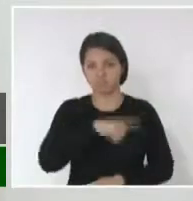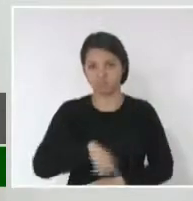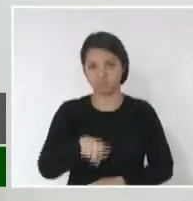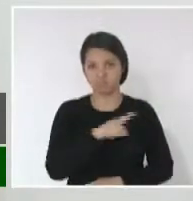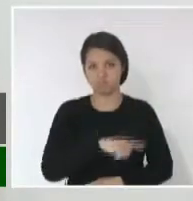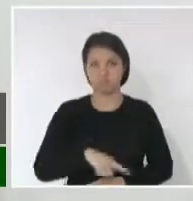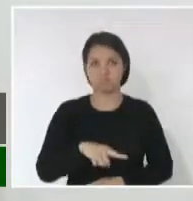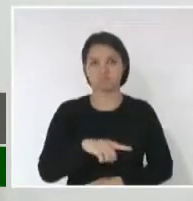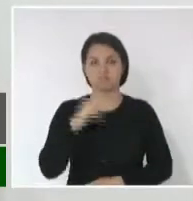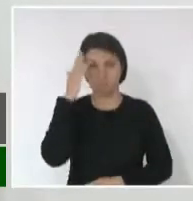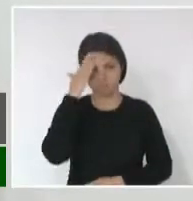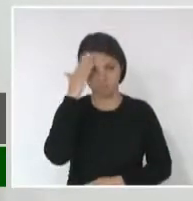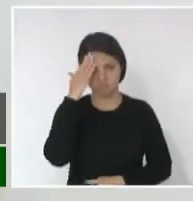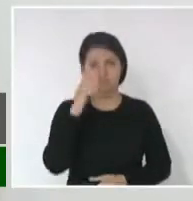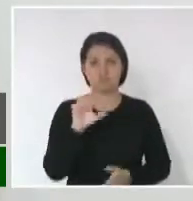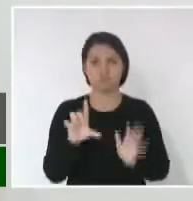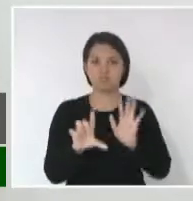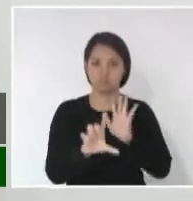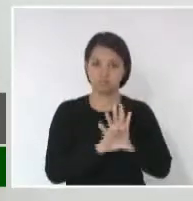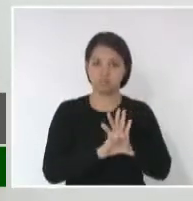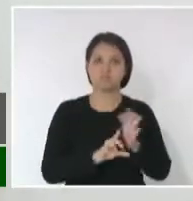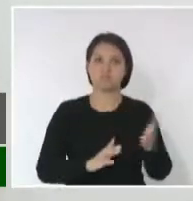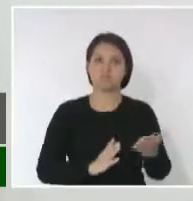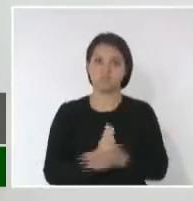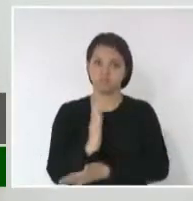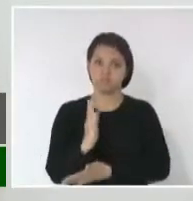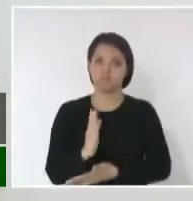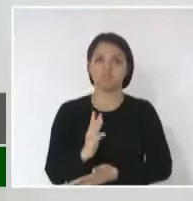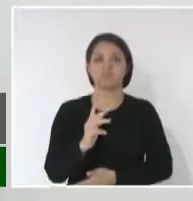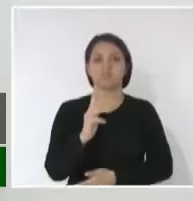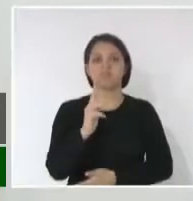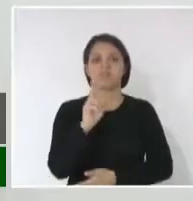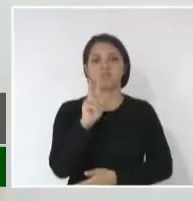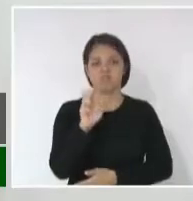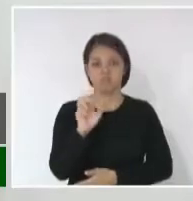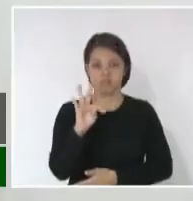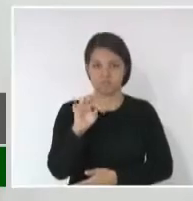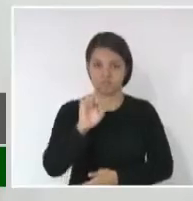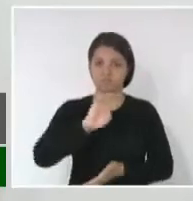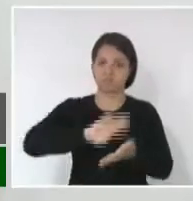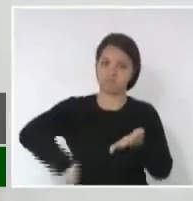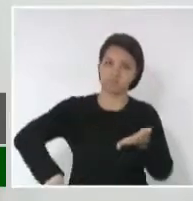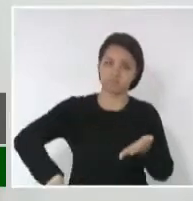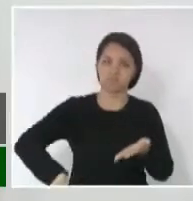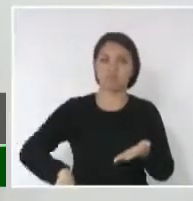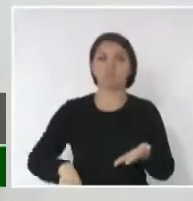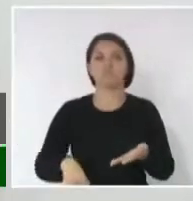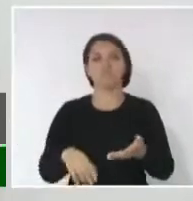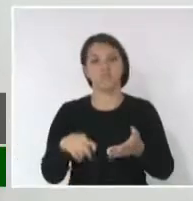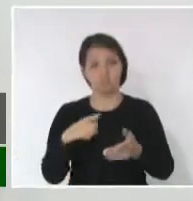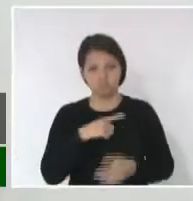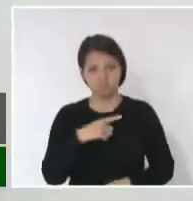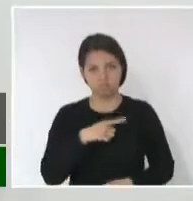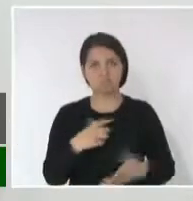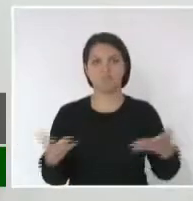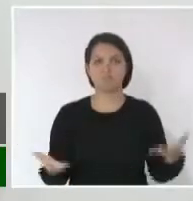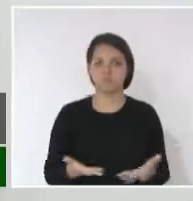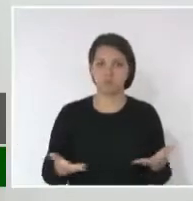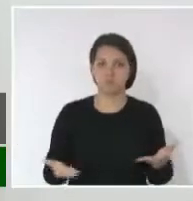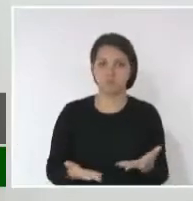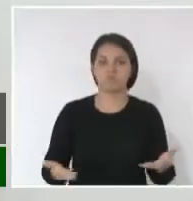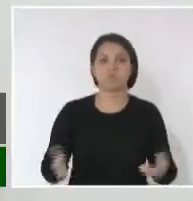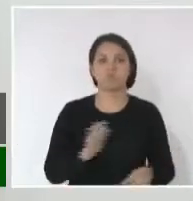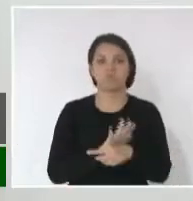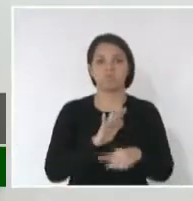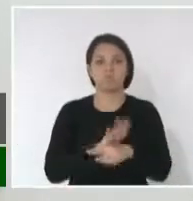a lei está aprovada, foi derrubado o veto aqui, foi sancionada, está na prática, salvando vidas